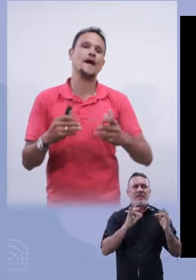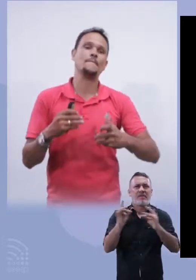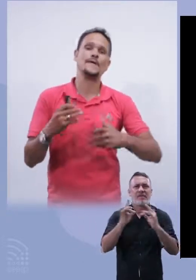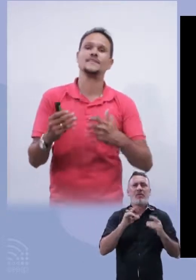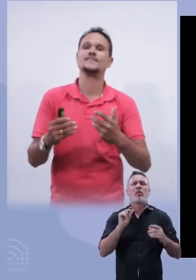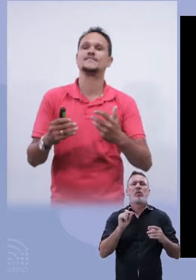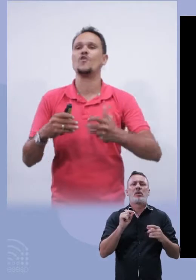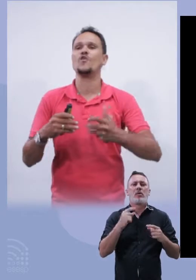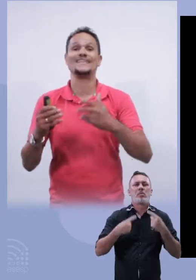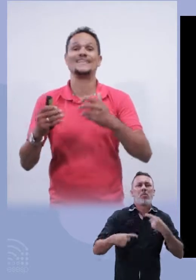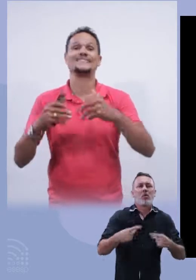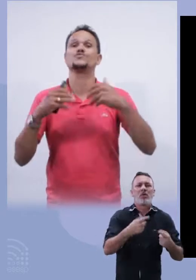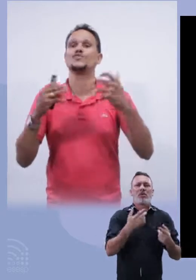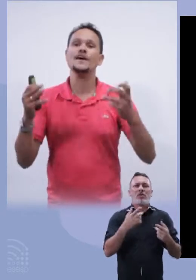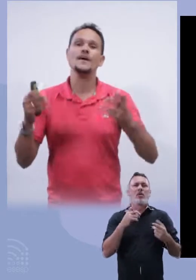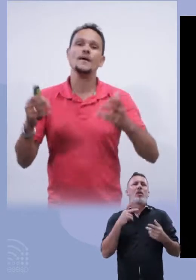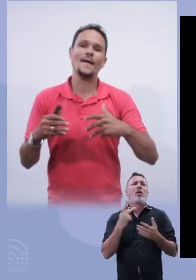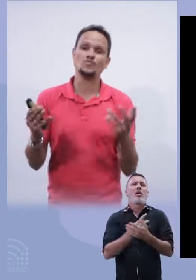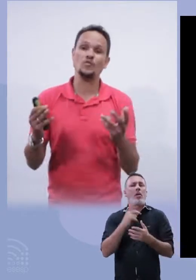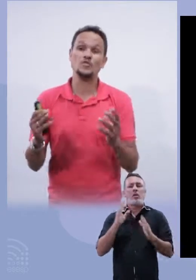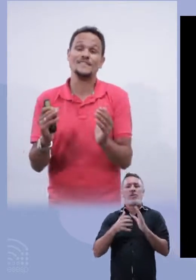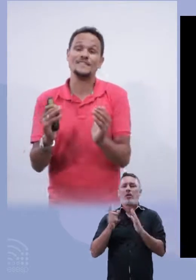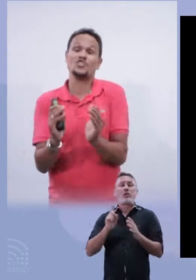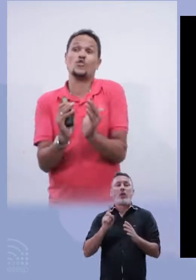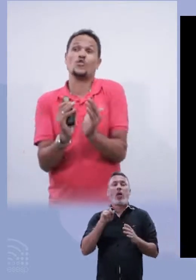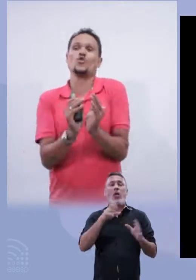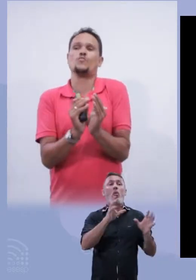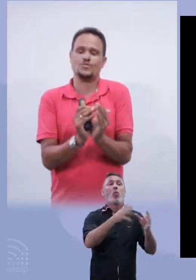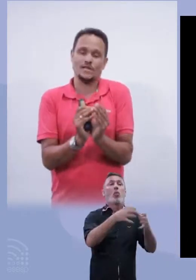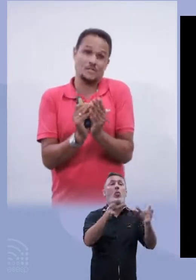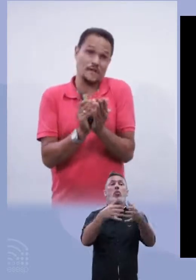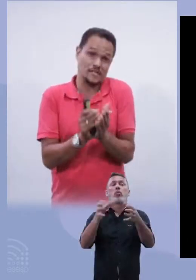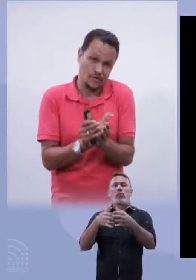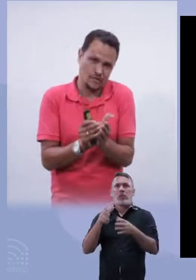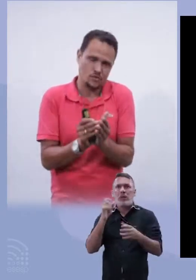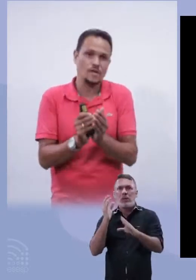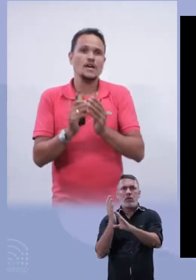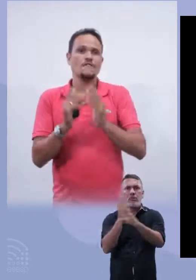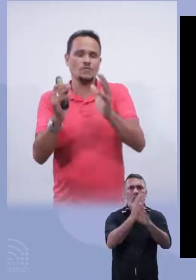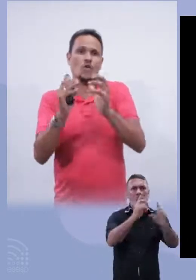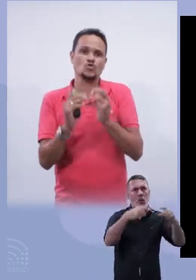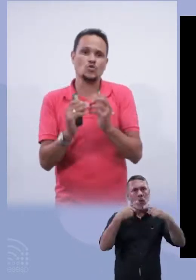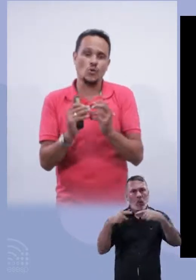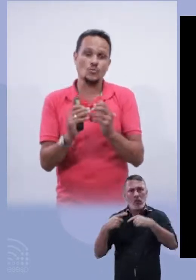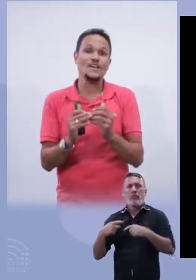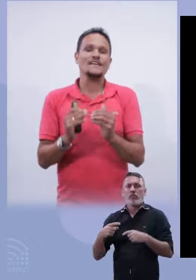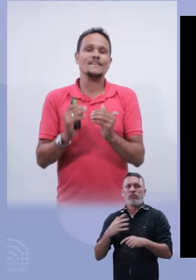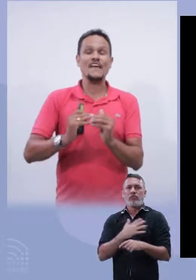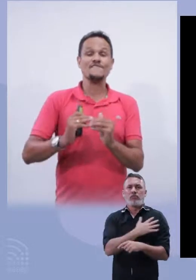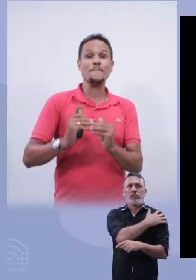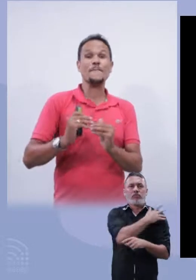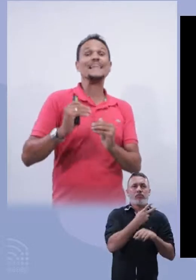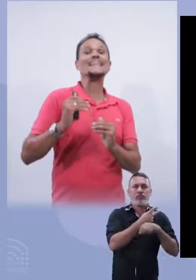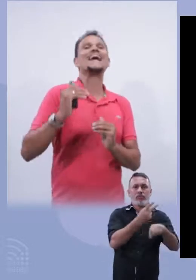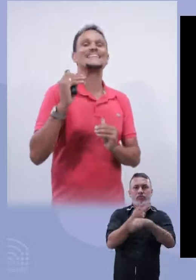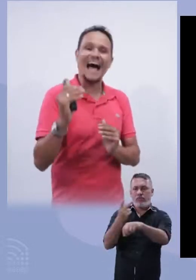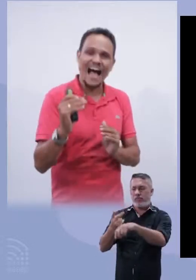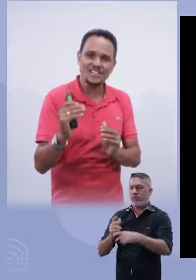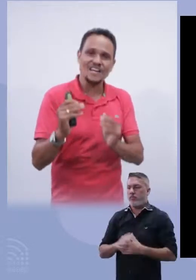falar perseguição ou cassação de partidos políticos, mas sim de grupos específicos. Vamos ver alguns grupos. Quem vai